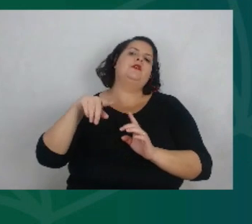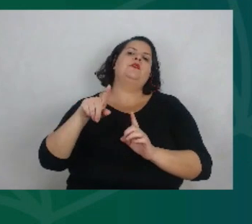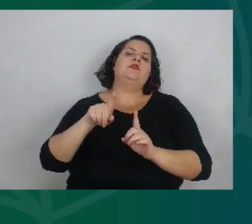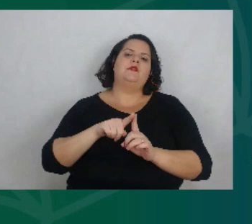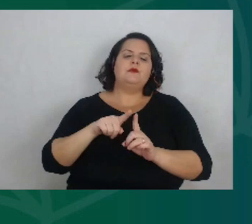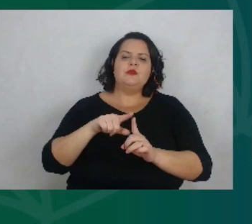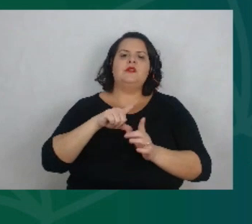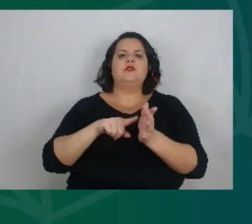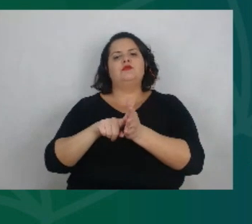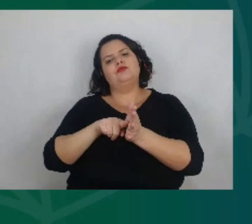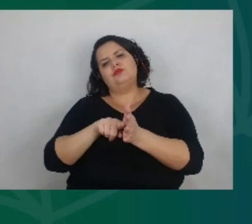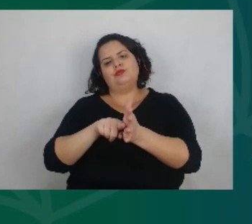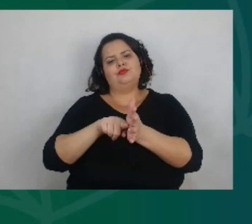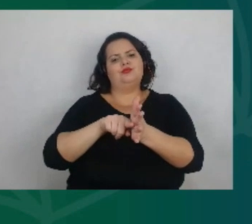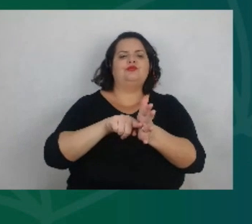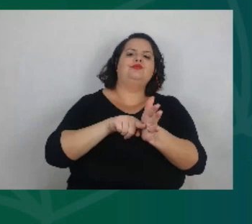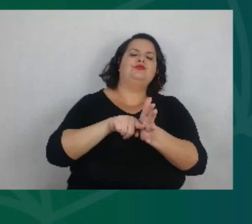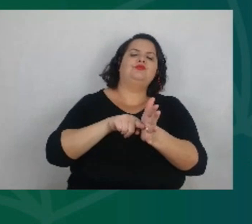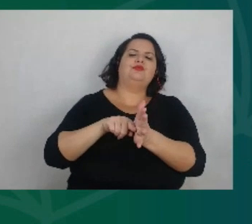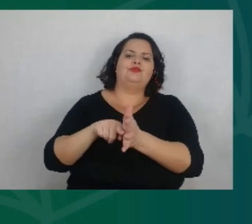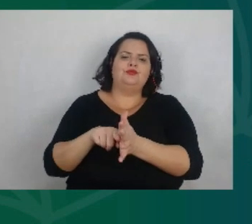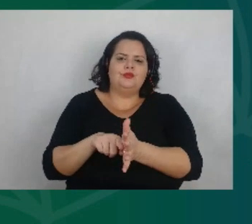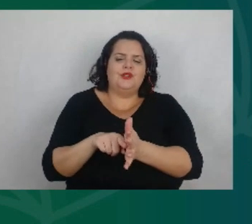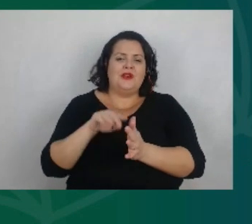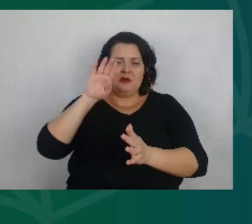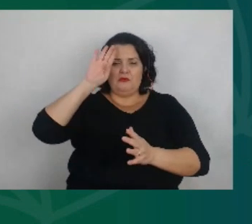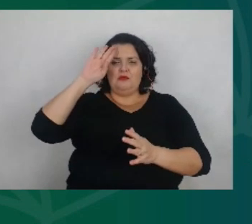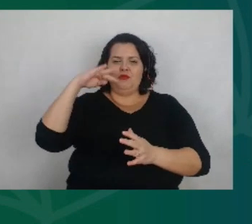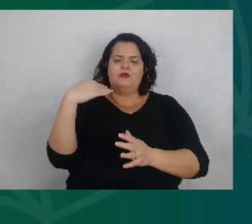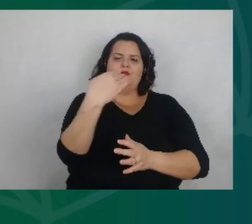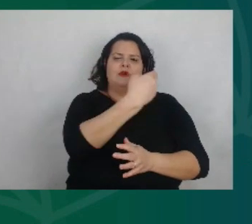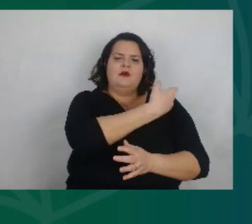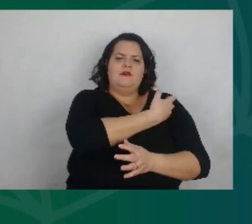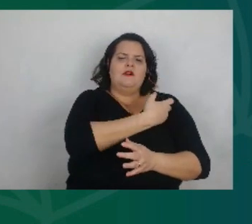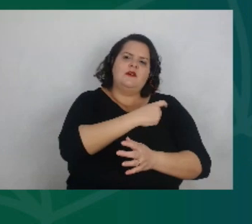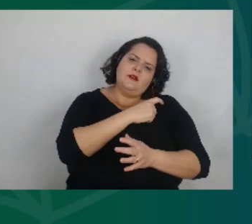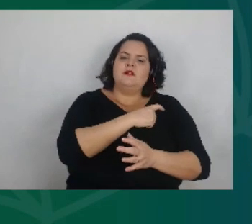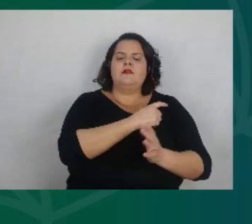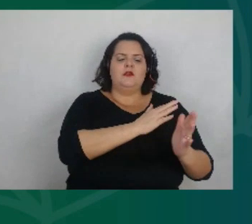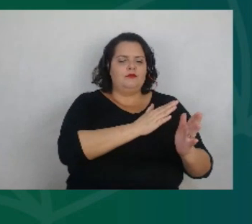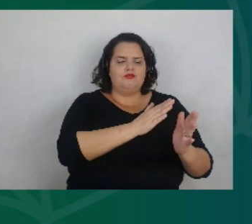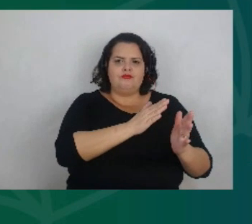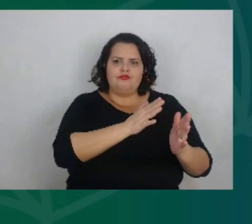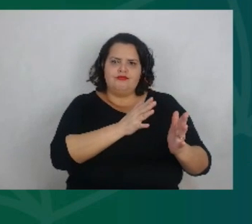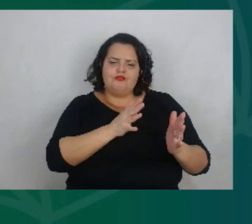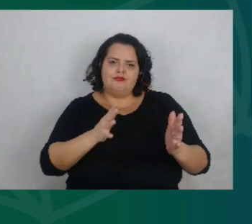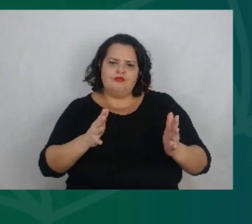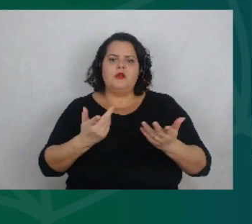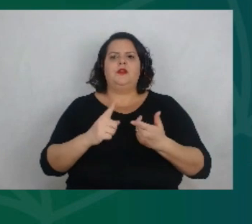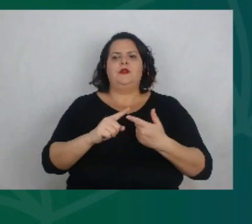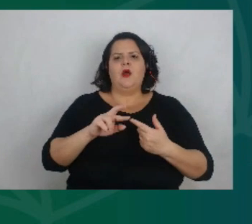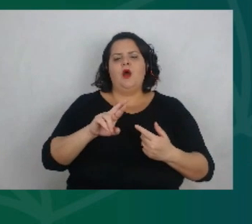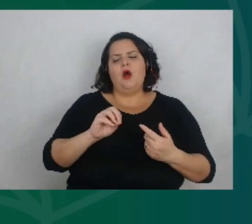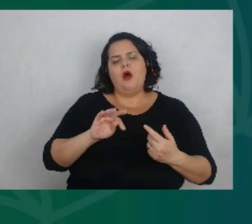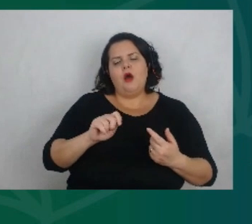estudos clínicos das principais vacinas introduzidas nos últimos anos. Então, rotavírus, Rotatec, a